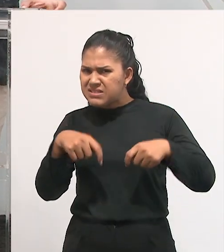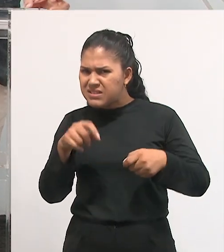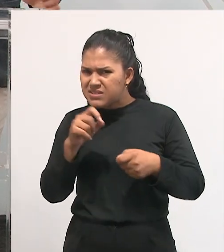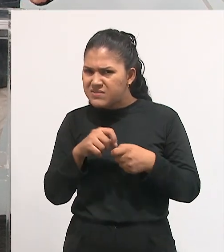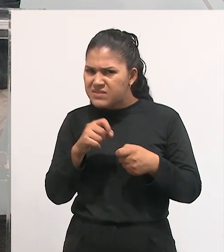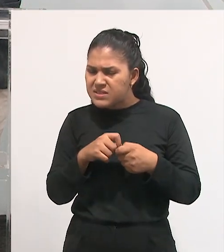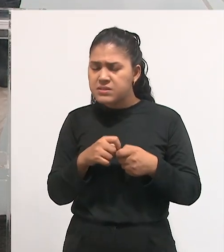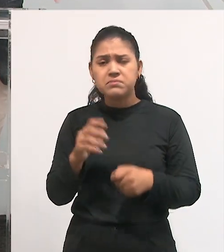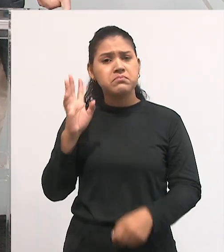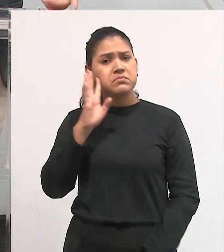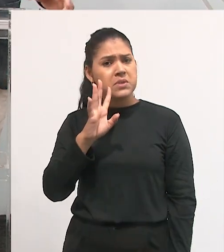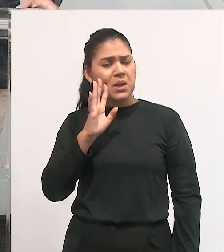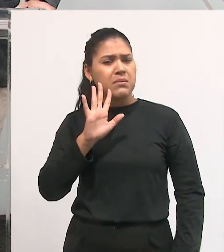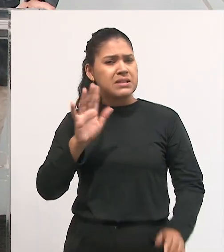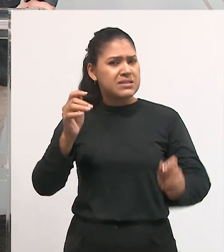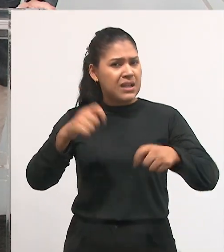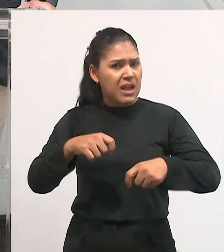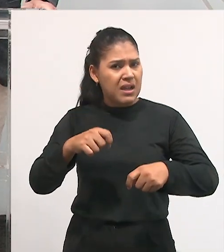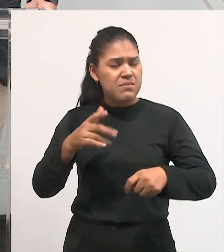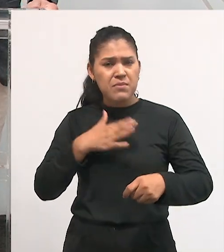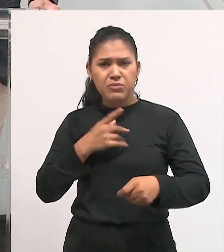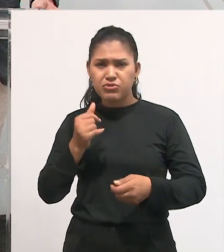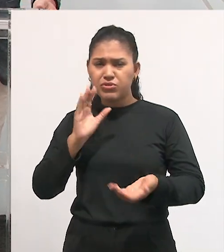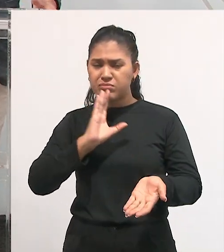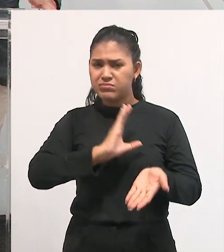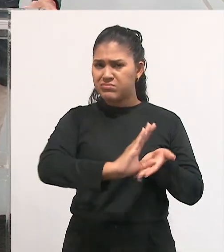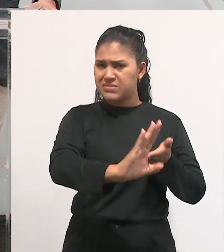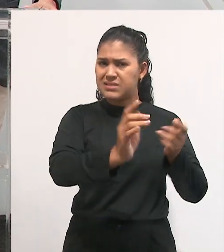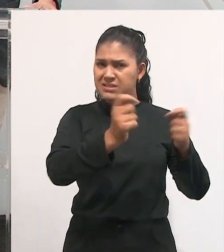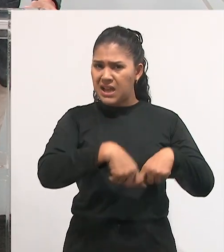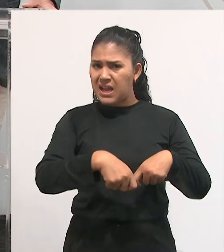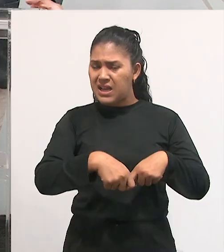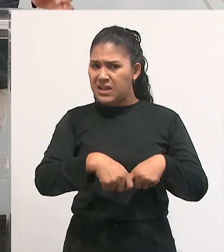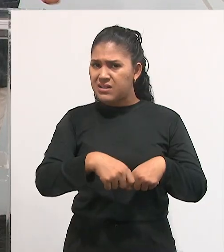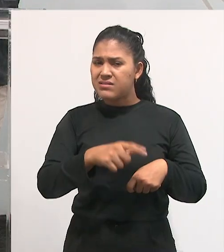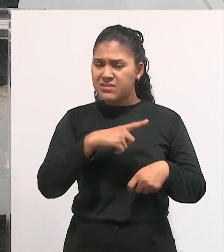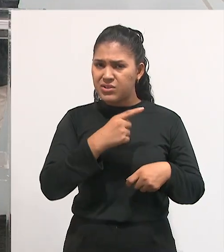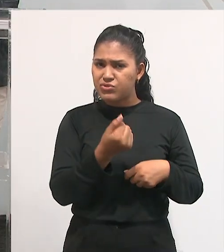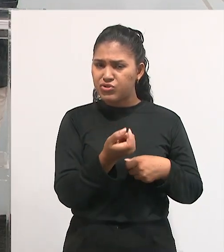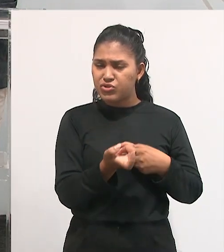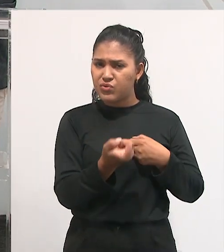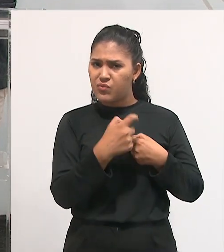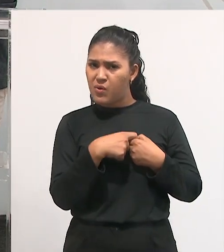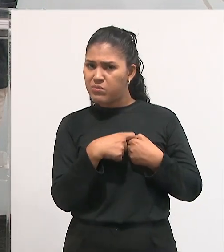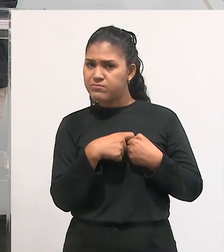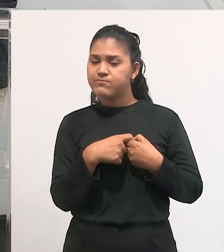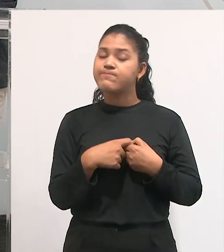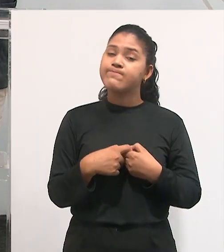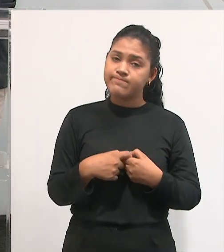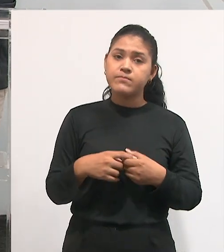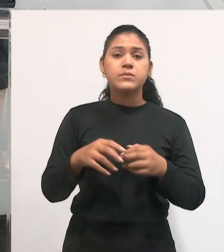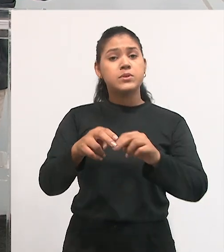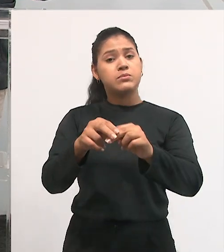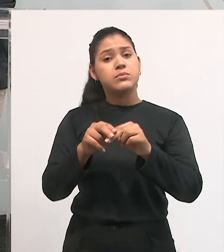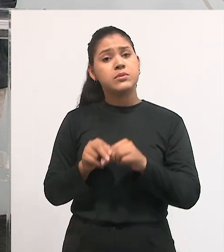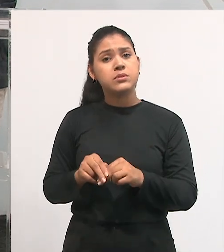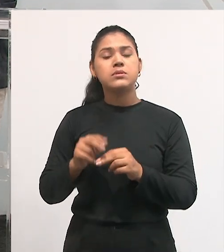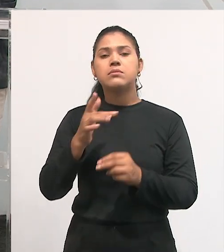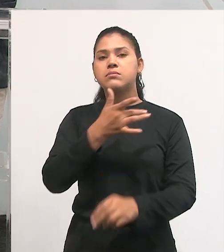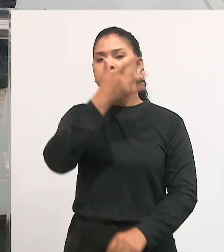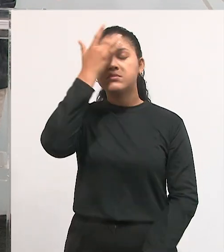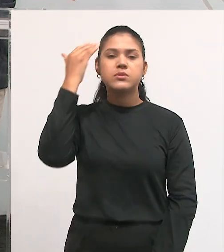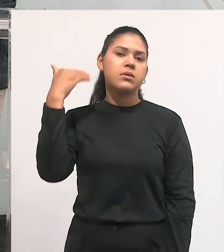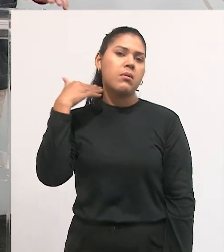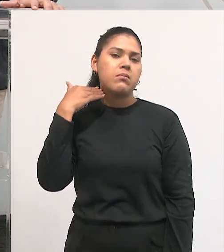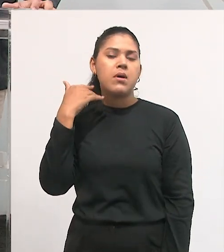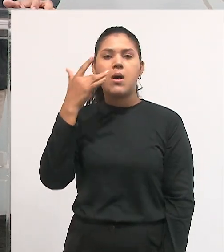que vale a pena eu investir esse meu capital aqui? Será que eu vou ter retorno? Então, o investidor, ele lança a mão dessas perguntas para você